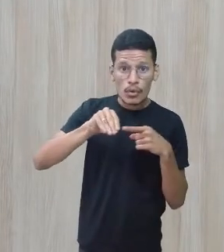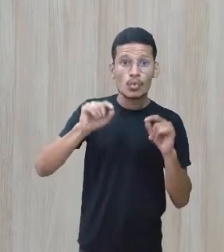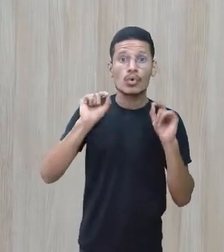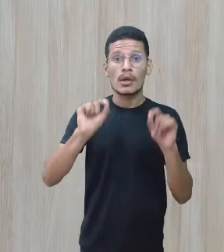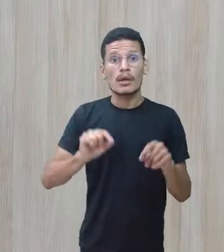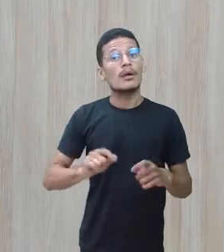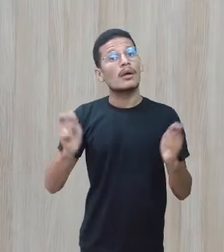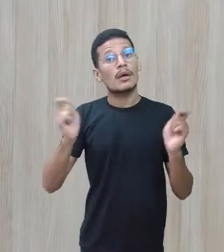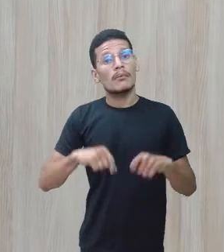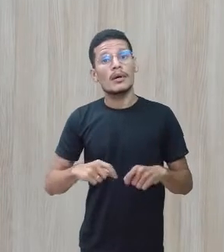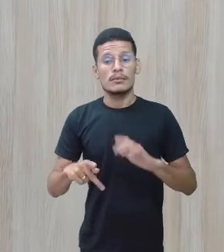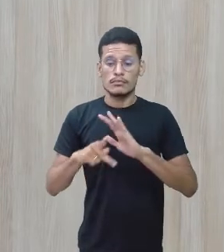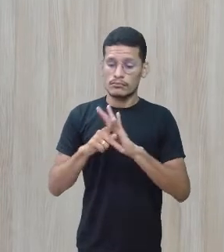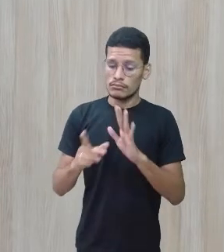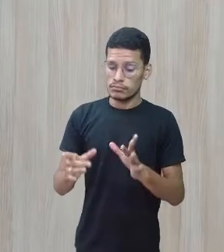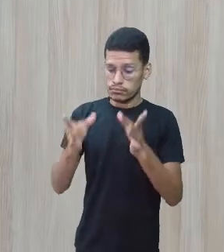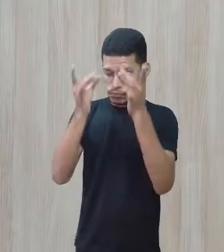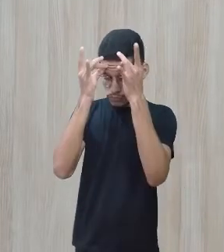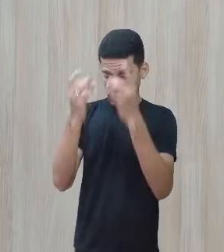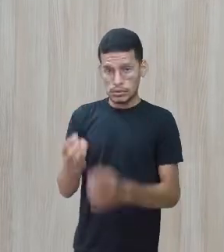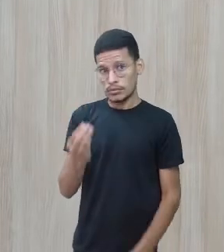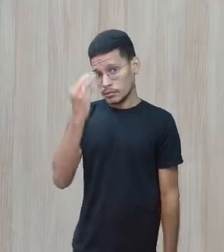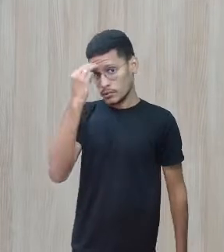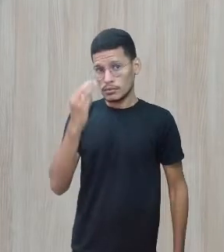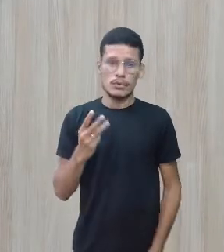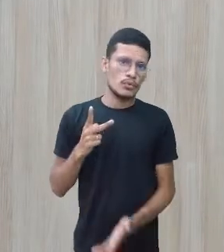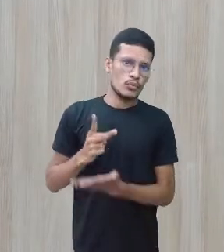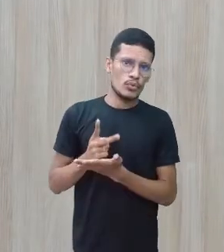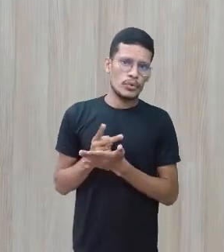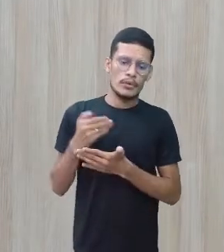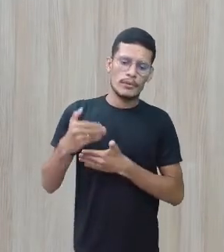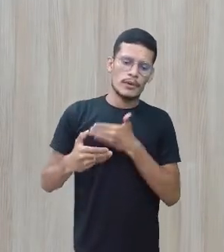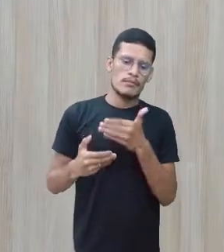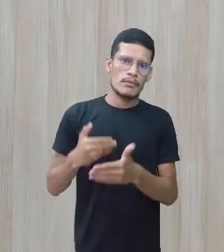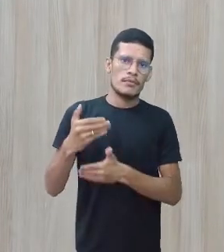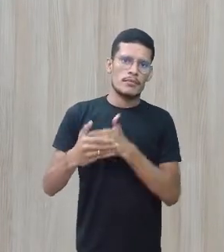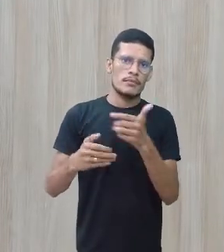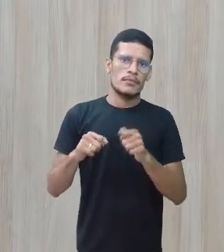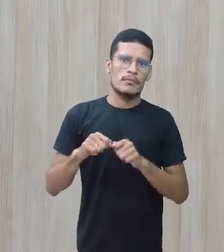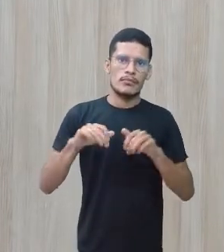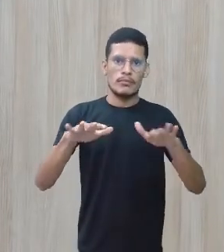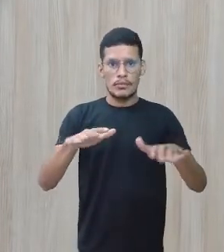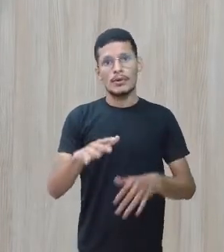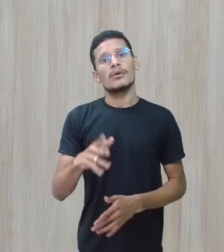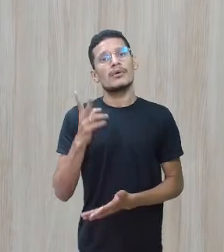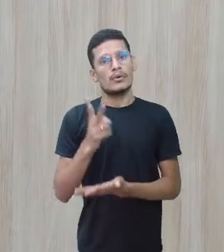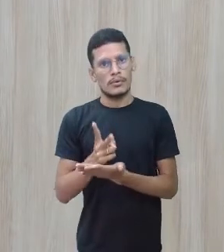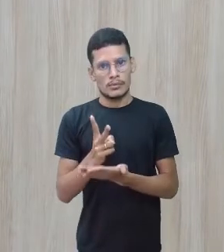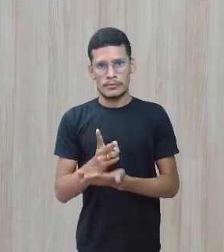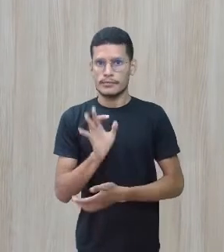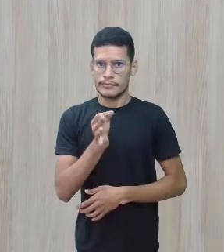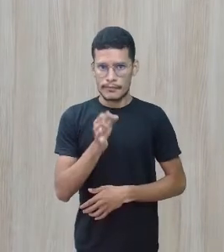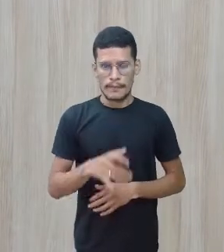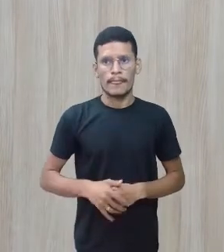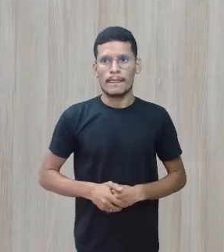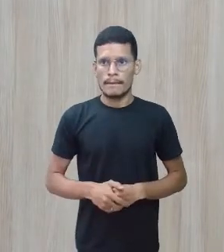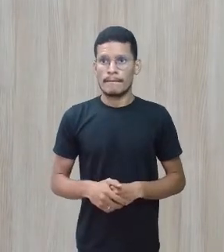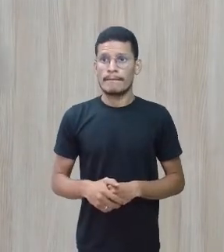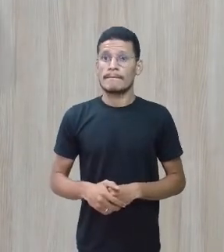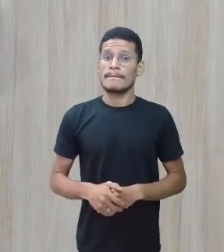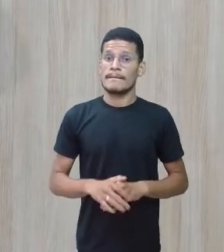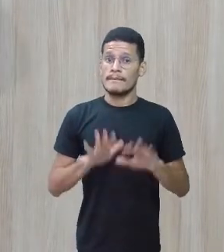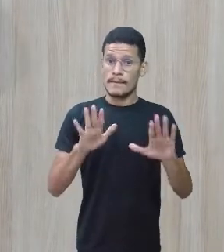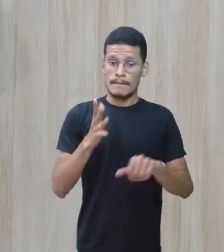ela impregna a memória, né? E ela vai sendo preservada, vai sendo compartilhada e vai sendo continuada.